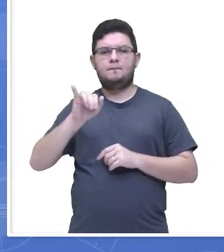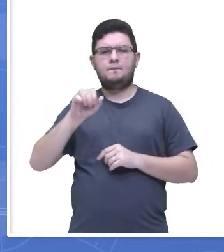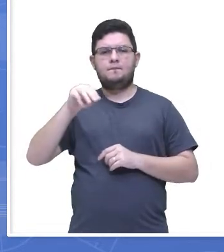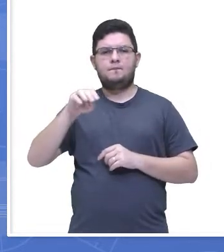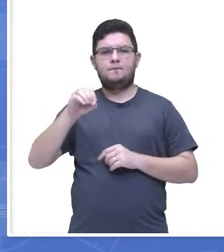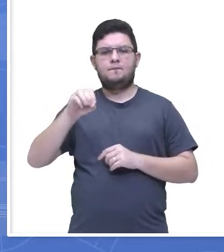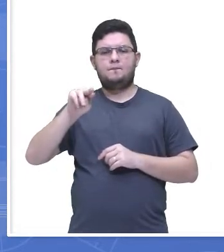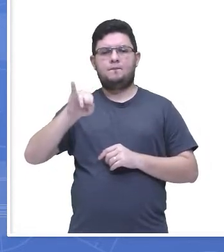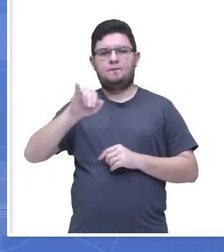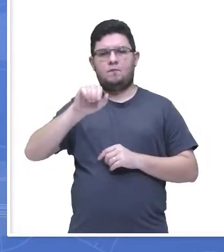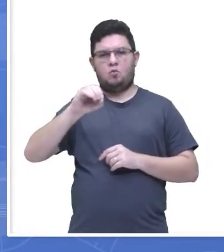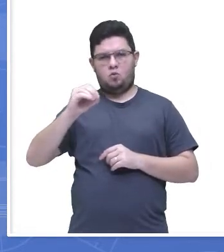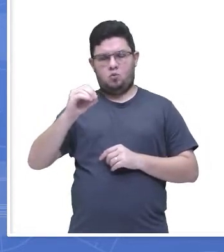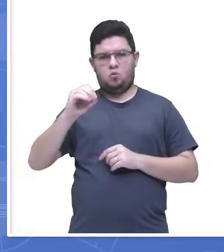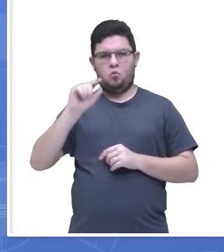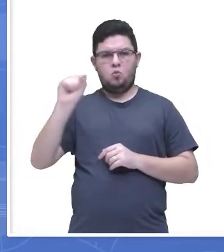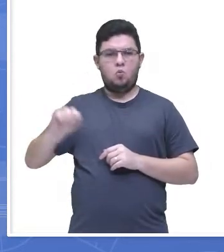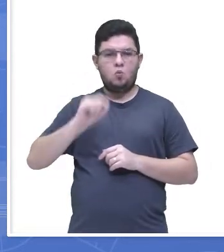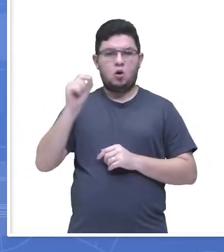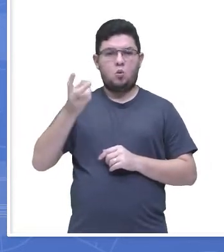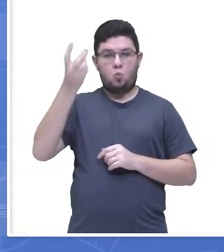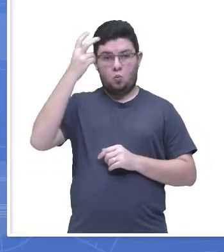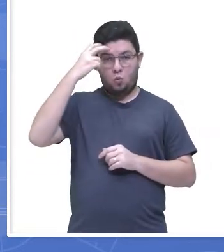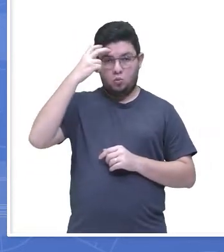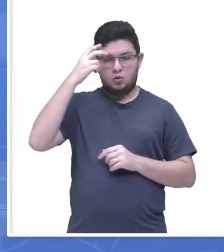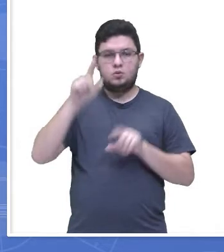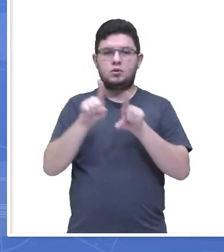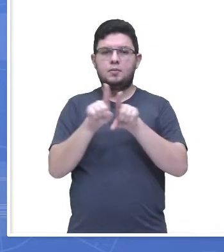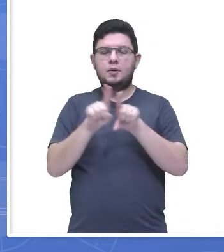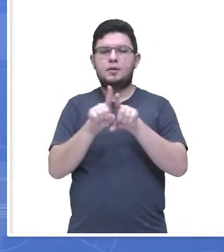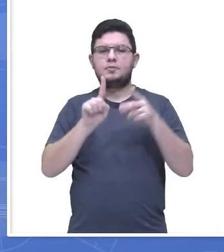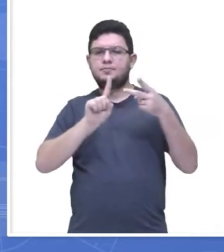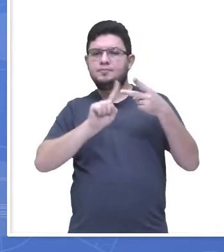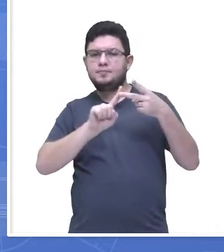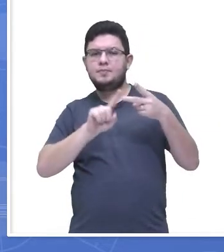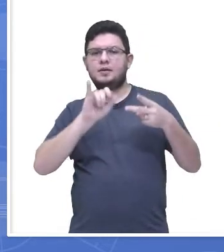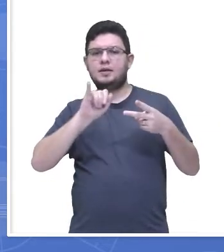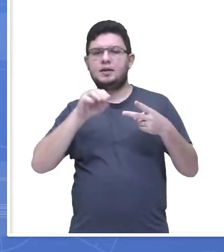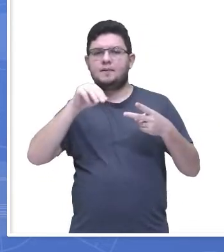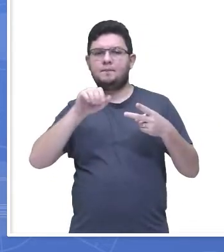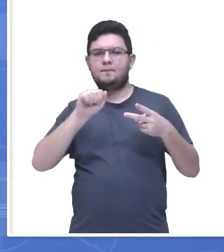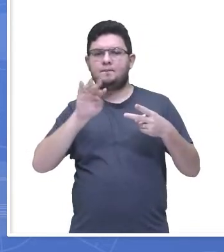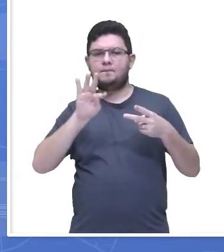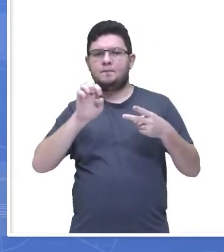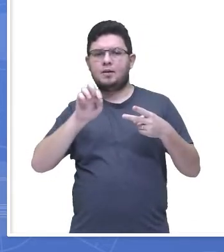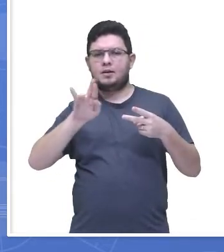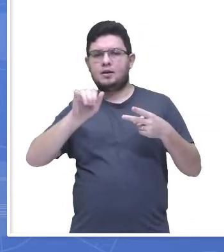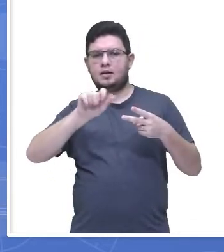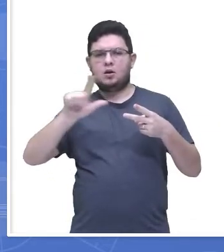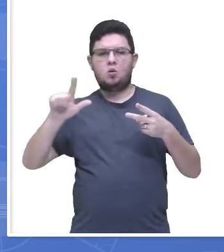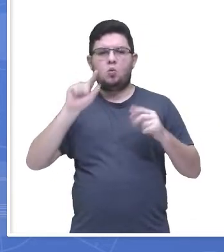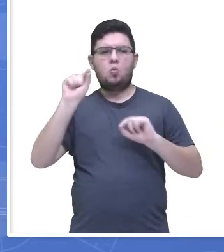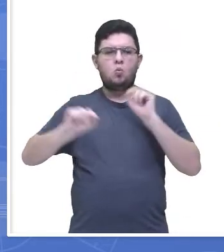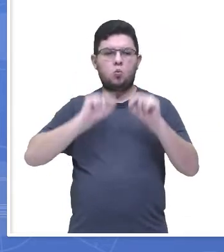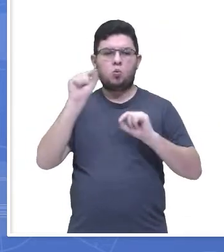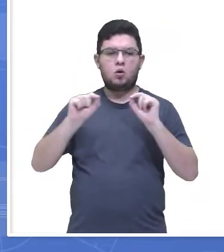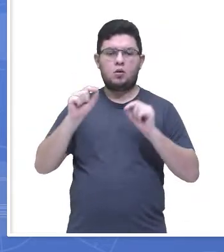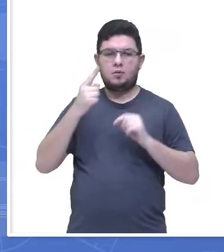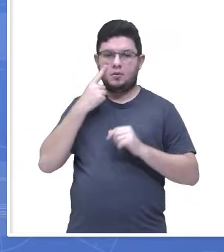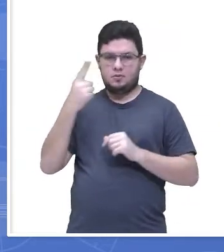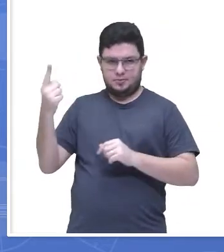Muito bem, olá pessoal da segunda série do ensino médio. Estamos agora com Sociologia para fazer a correção do